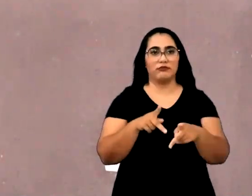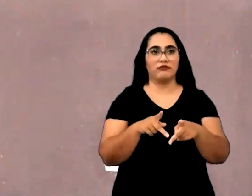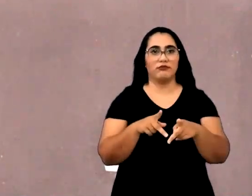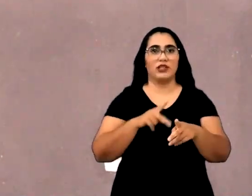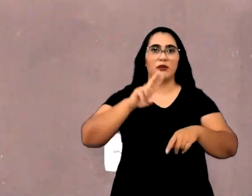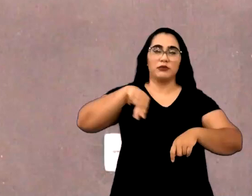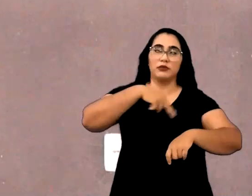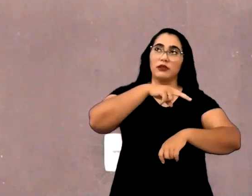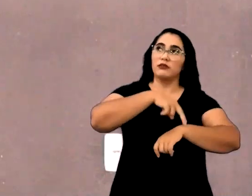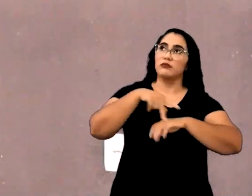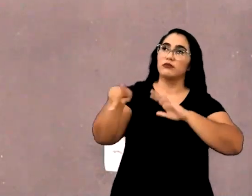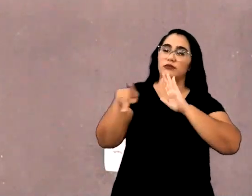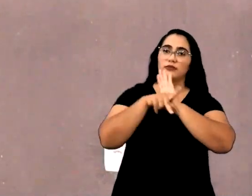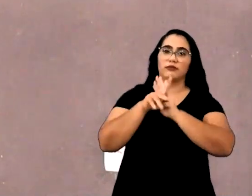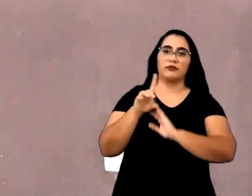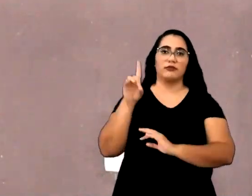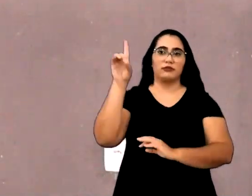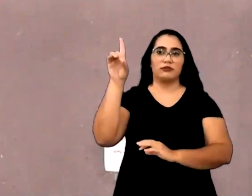por uma nação.